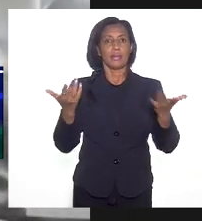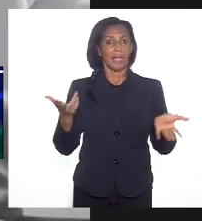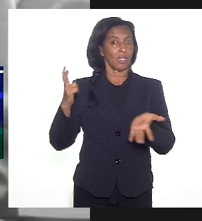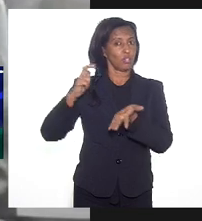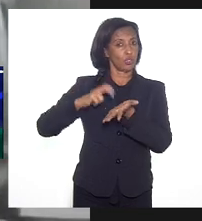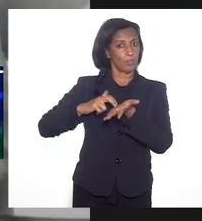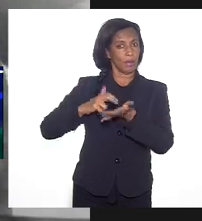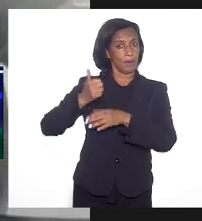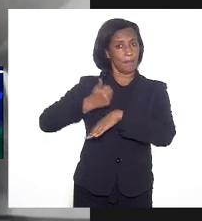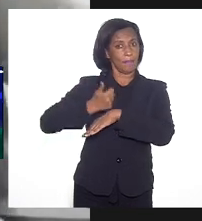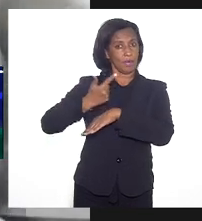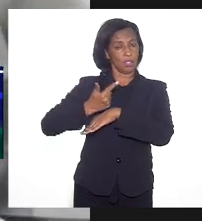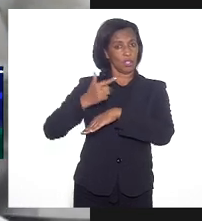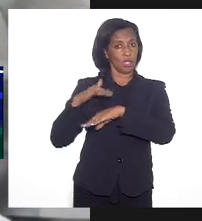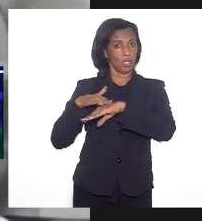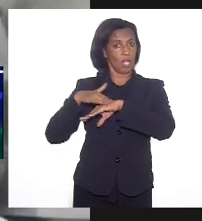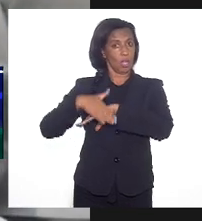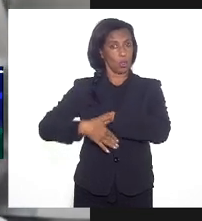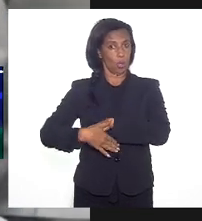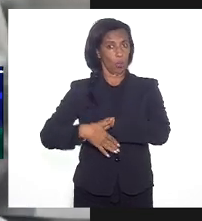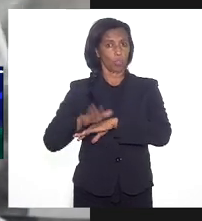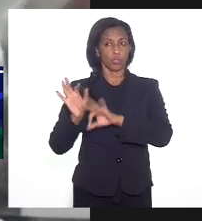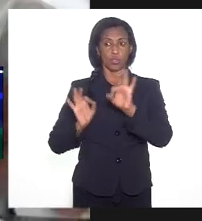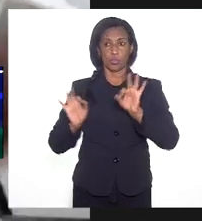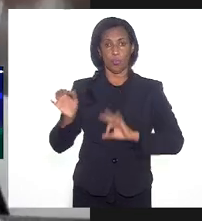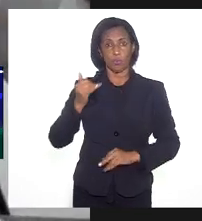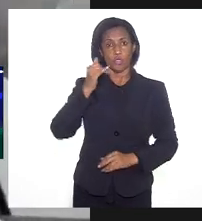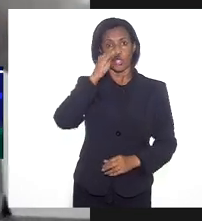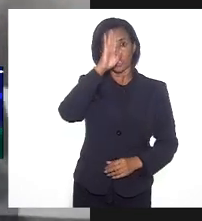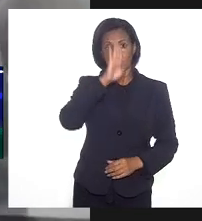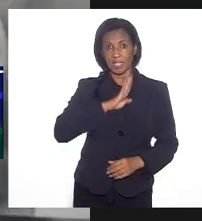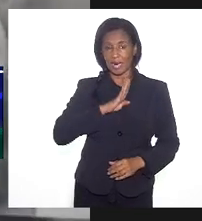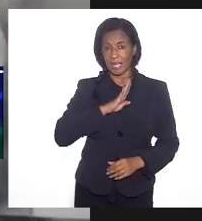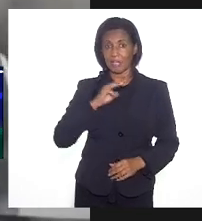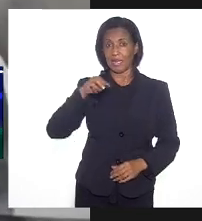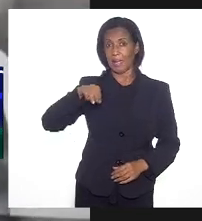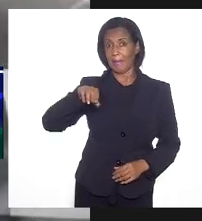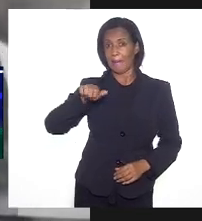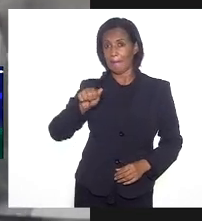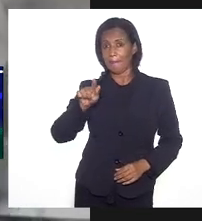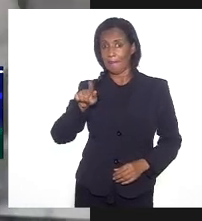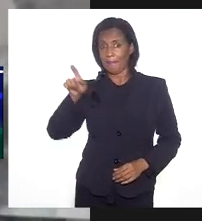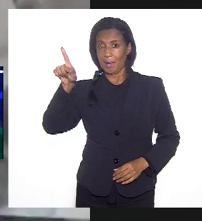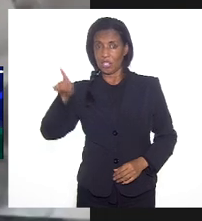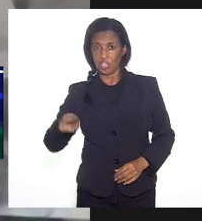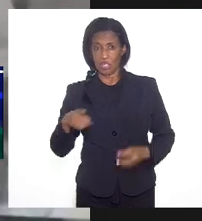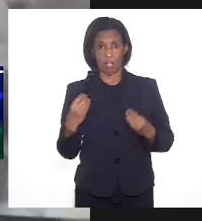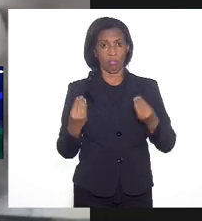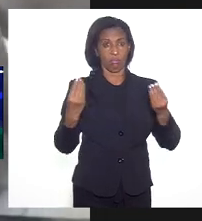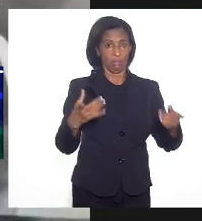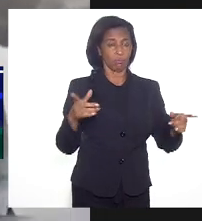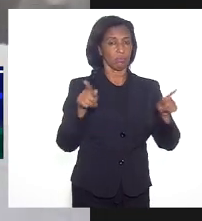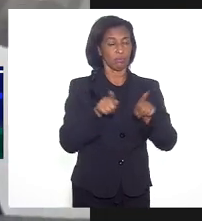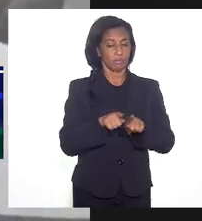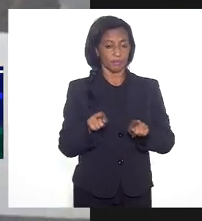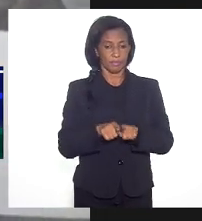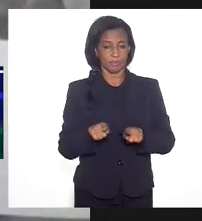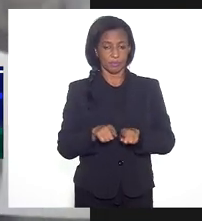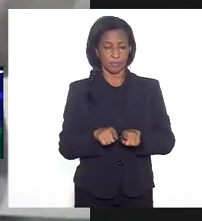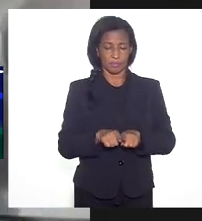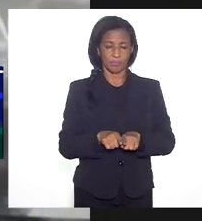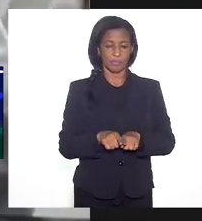manhã e no almoço e à noite de maneira gratuita para o município de Magé prorrogando inclusive também senhor presidente